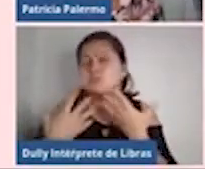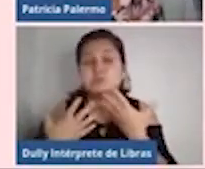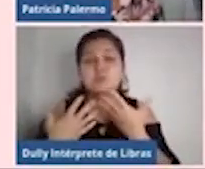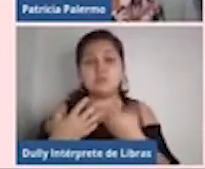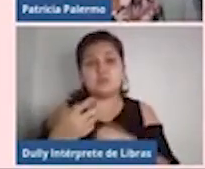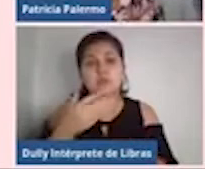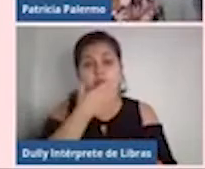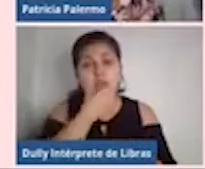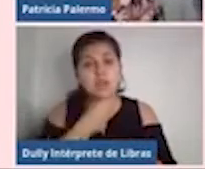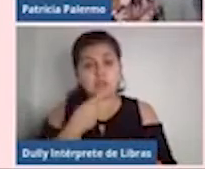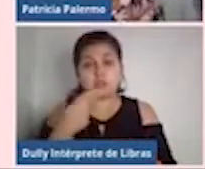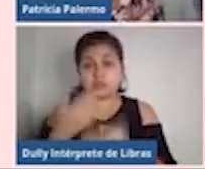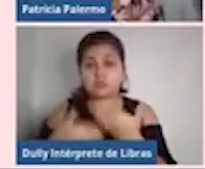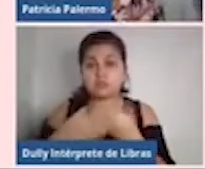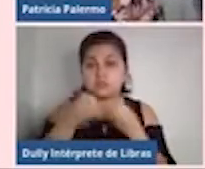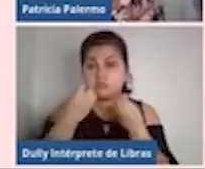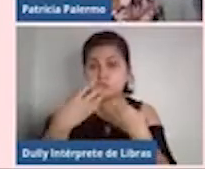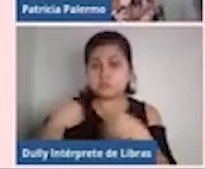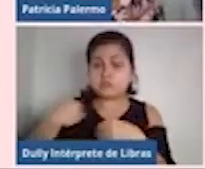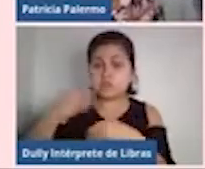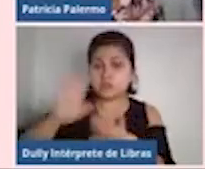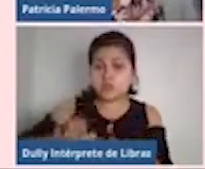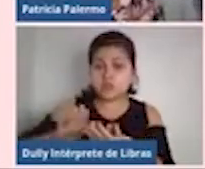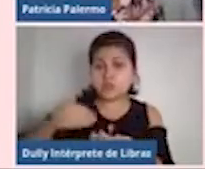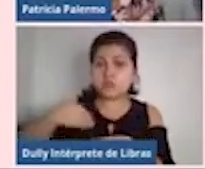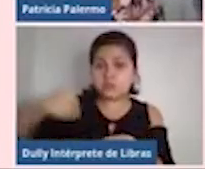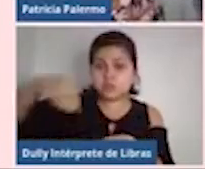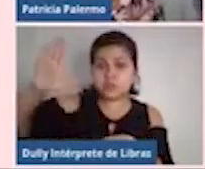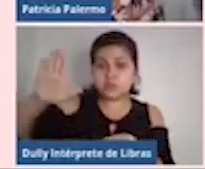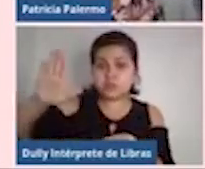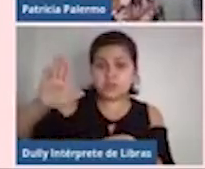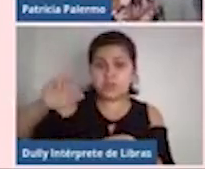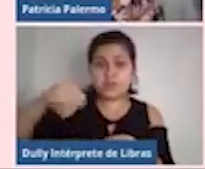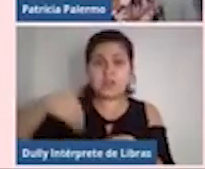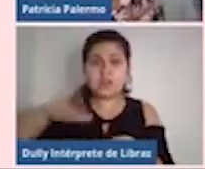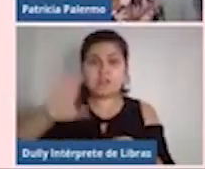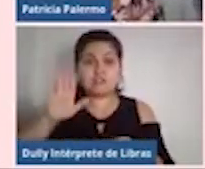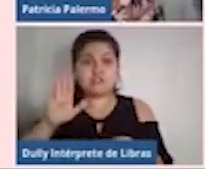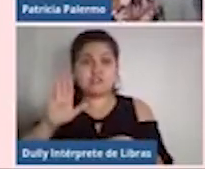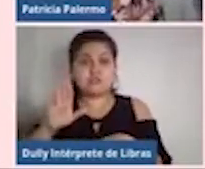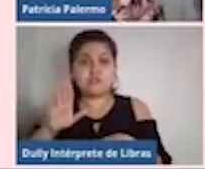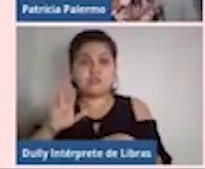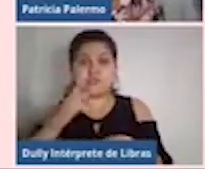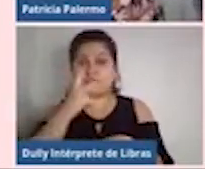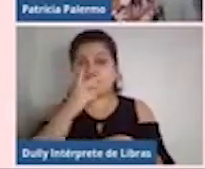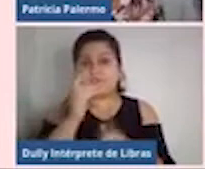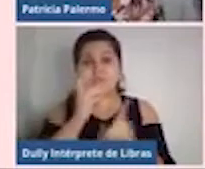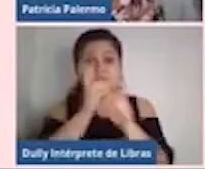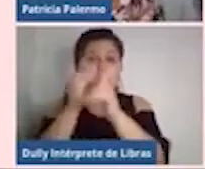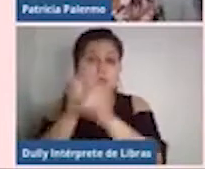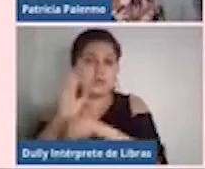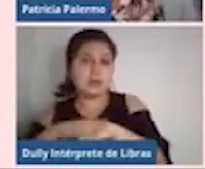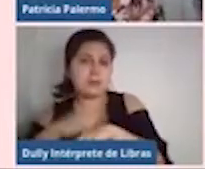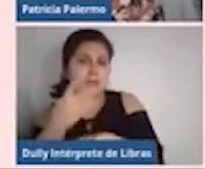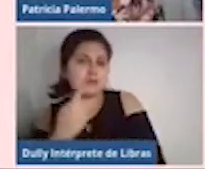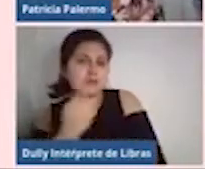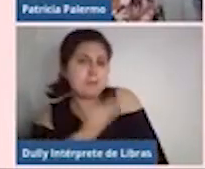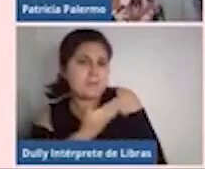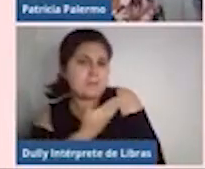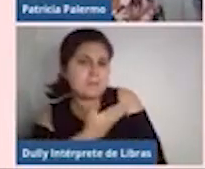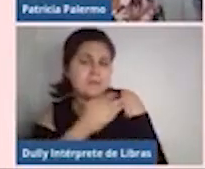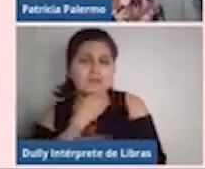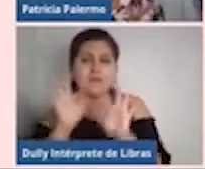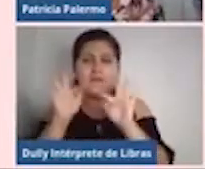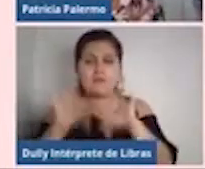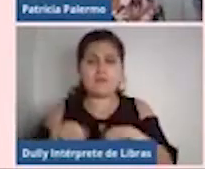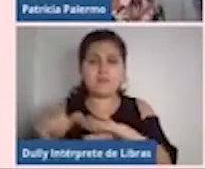ele disse, tudo bem, meu filho, tu vai. A gente foi para Canela, como 4 adolescentes, chegamos lá, encontramos mais uma amiga, e a gente passou um final